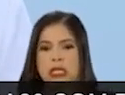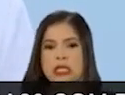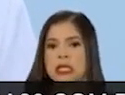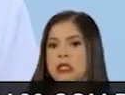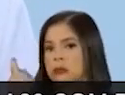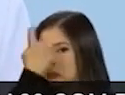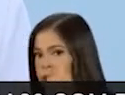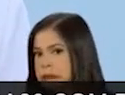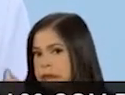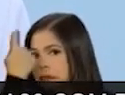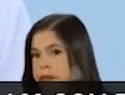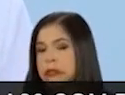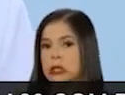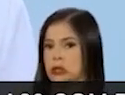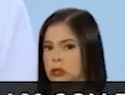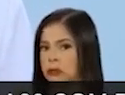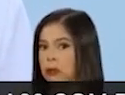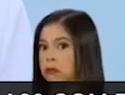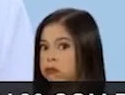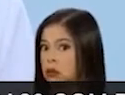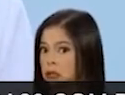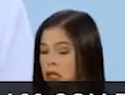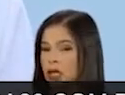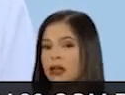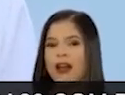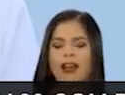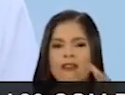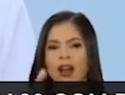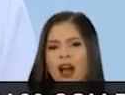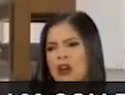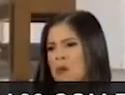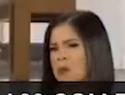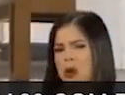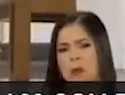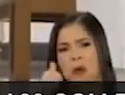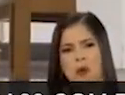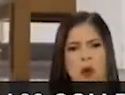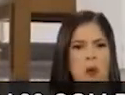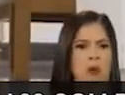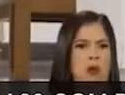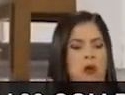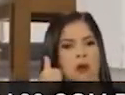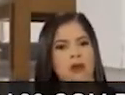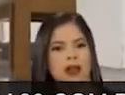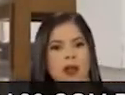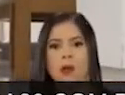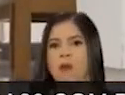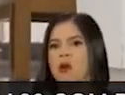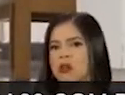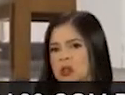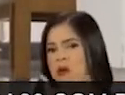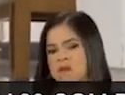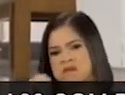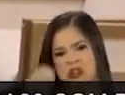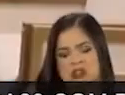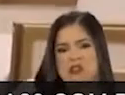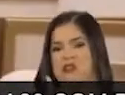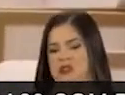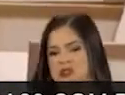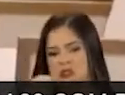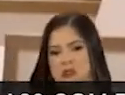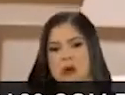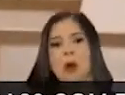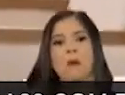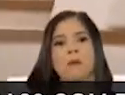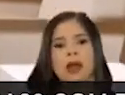carga horária pesada, e se dizia que isso não era para mulher. A pesquisa revela o machismo encontrado por Diana.